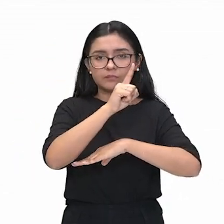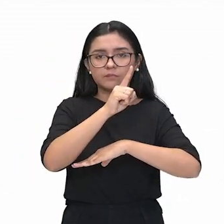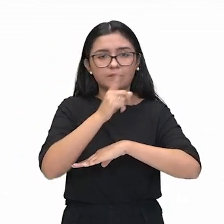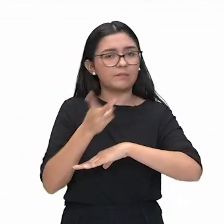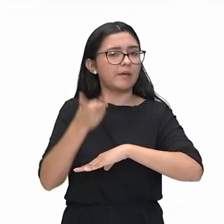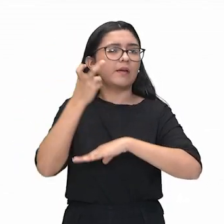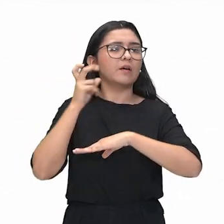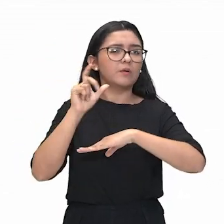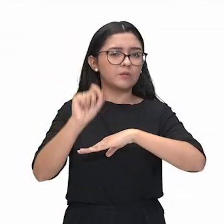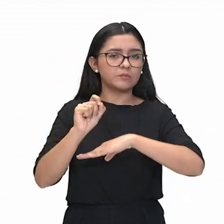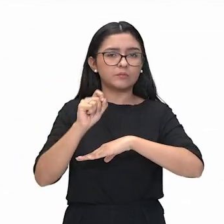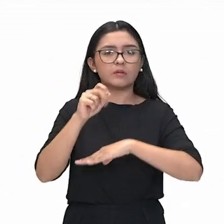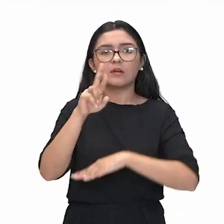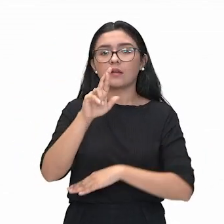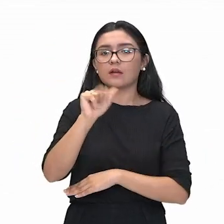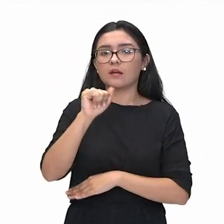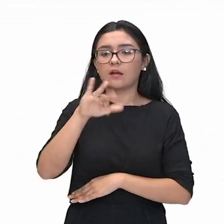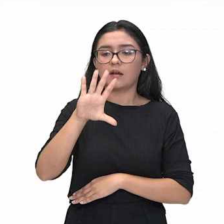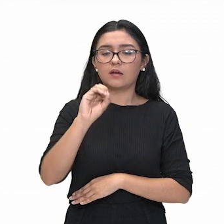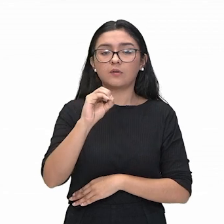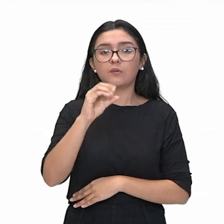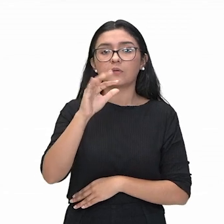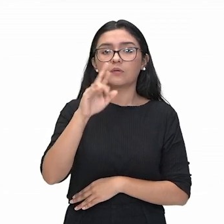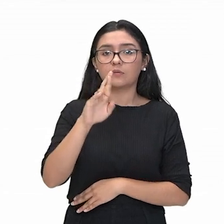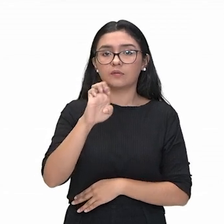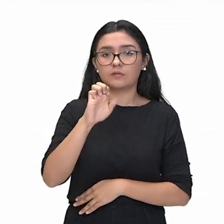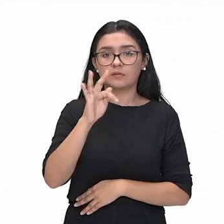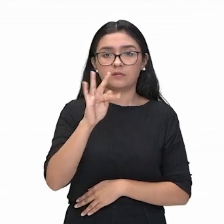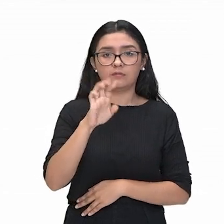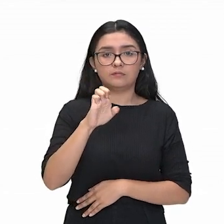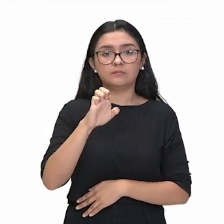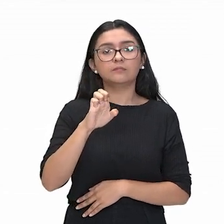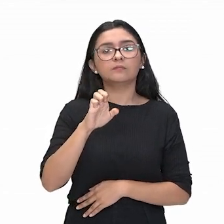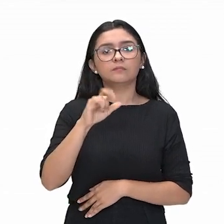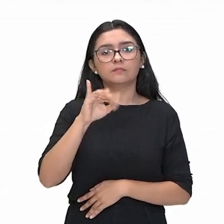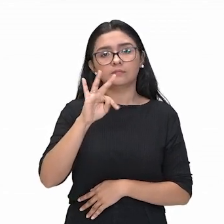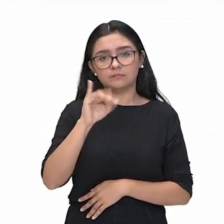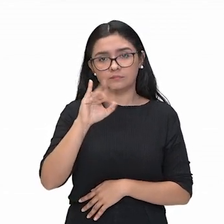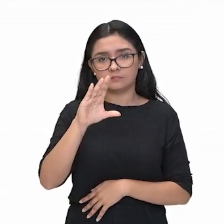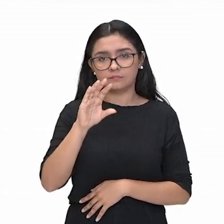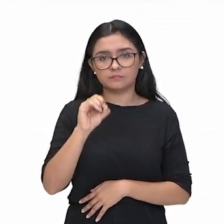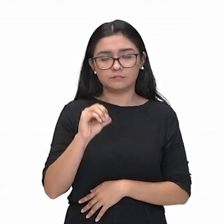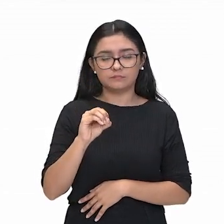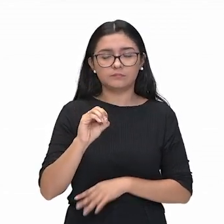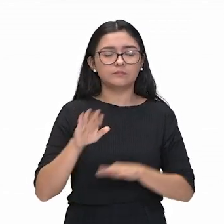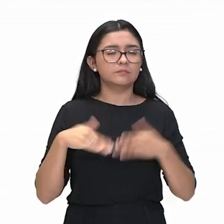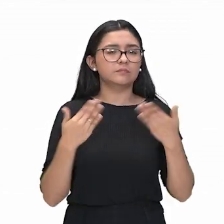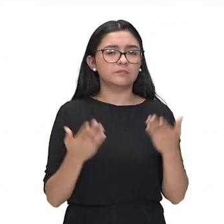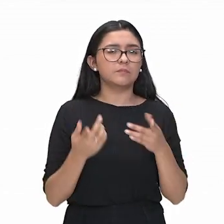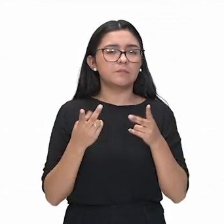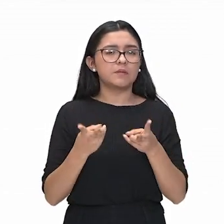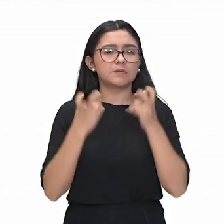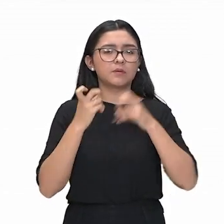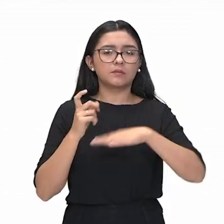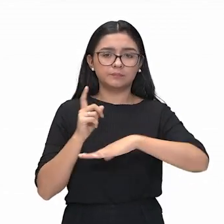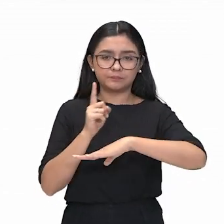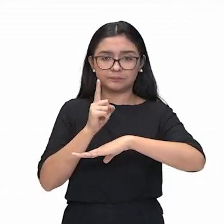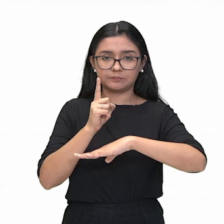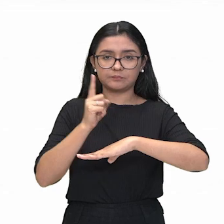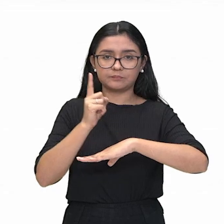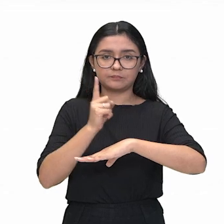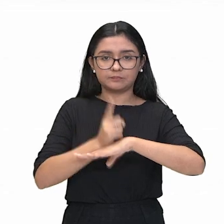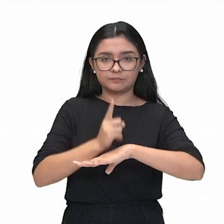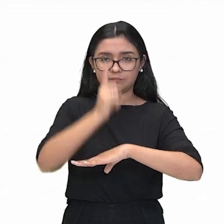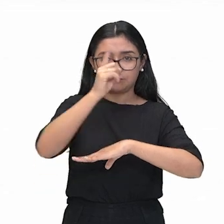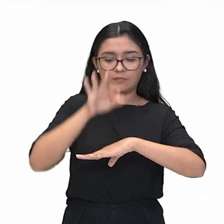aquilo que nós chamamos de raio refletido. Aí, se tu prestar atenção, tem uma reta bem no meio aí.